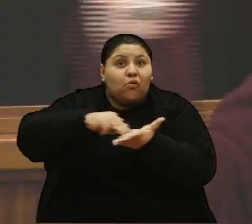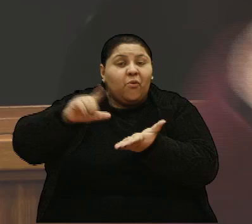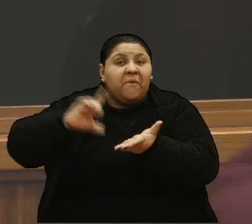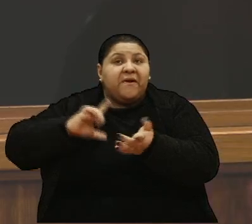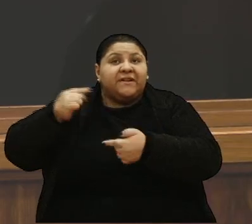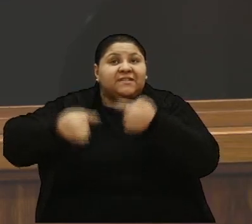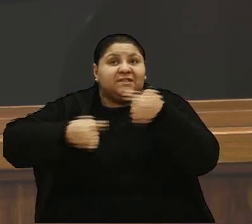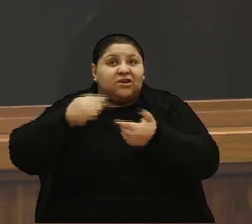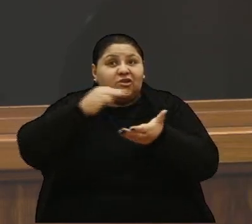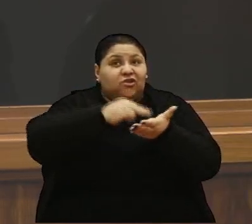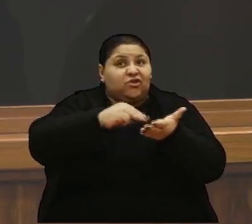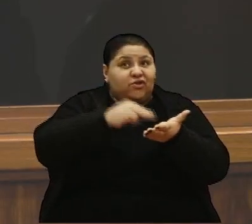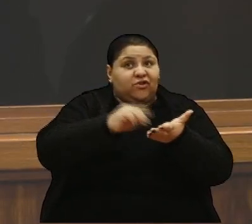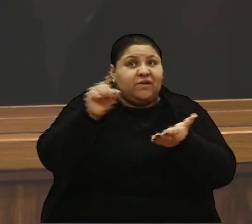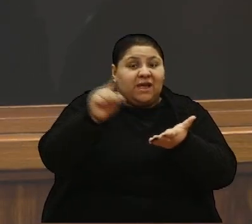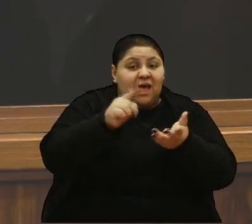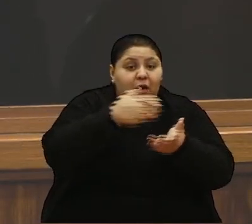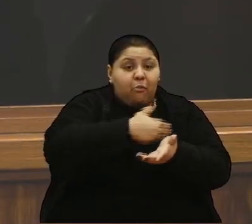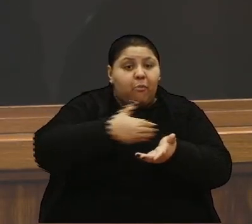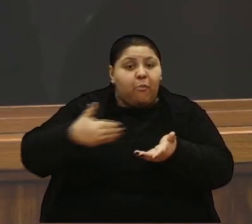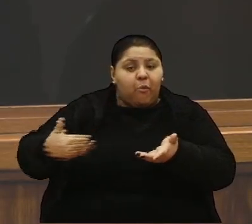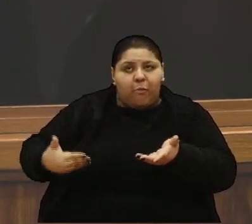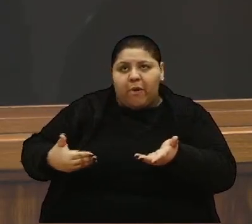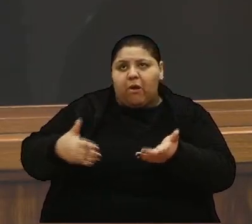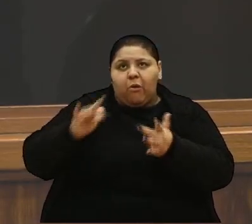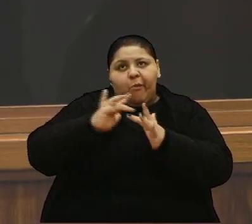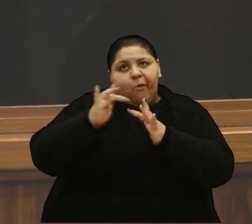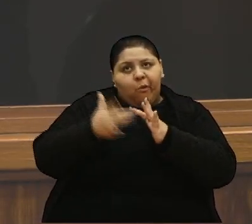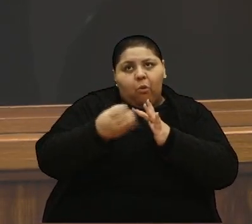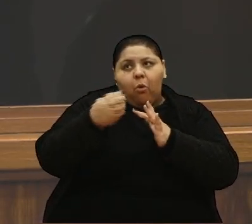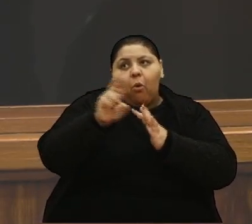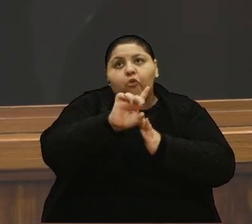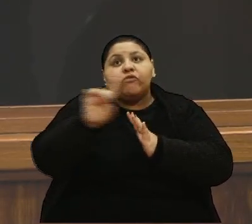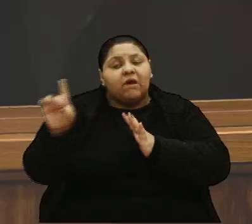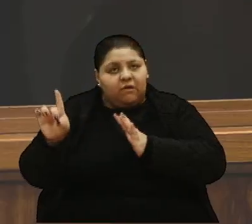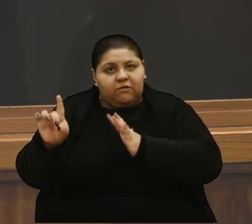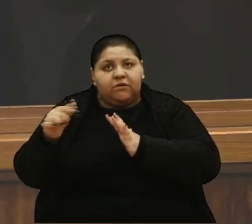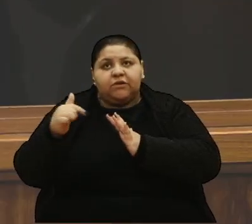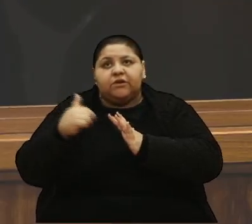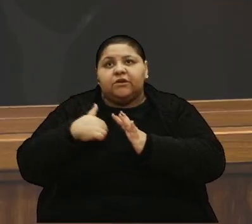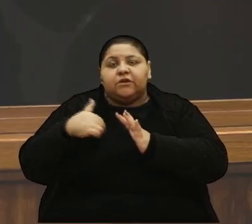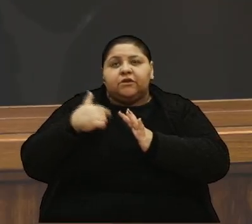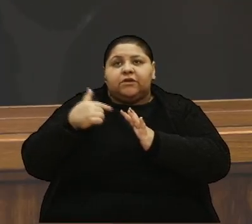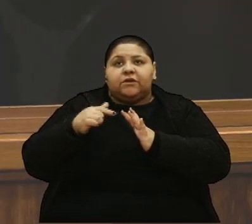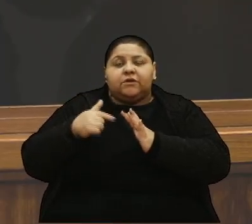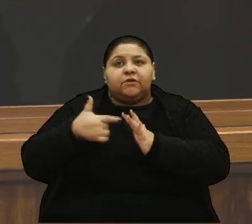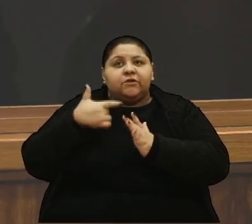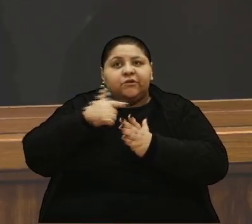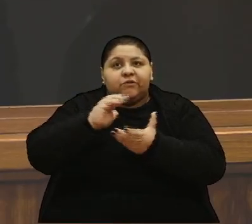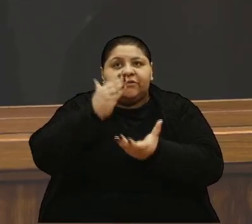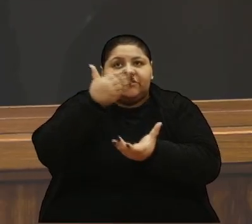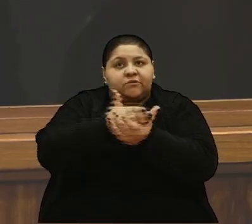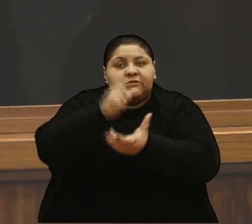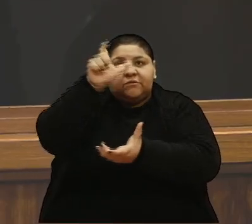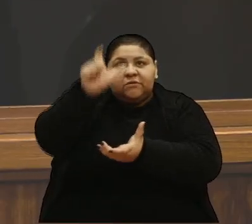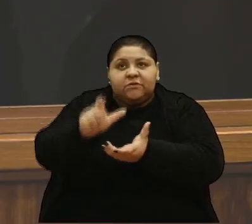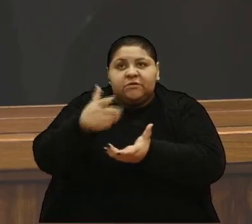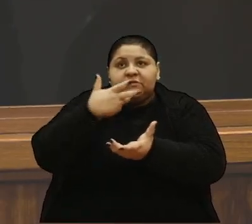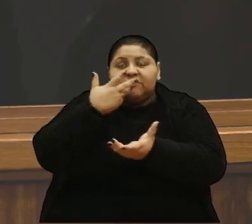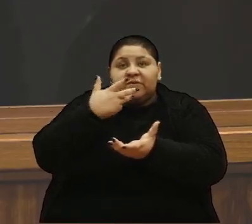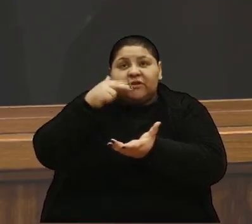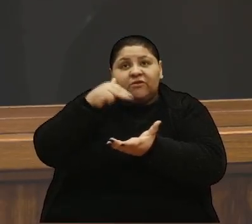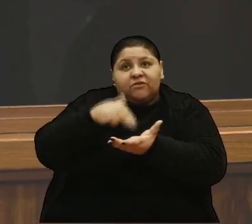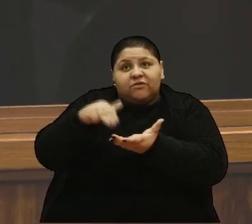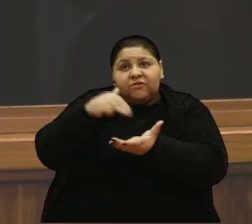debate se o WhatsApp é uma coisa pública, uma rede social ou não é. Eu acabei de ganhar um processo de uma pessoa que falou em WhatsApp